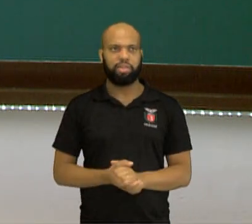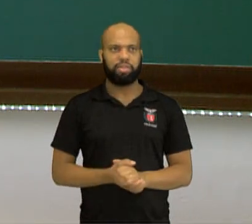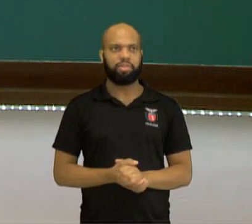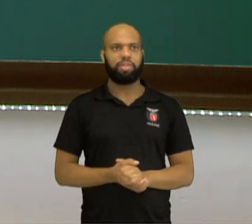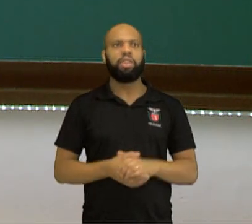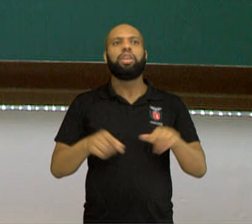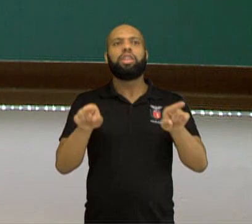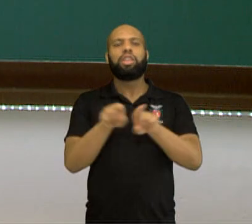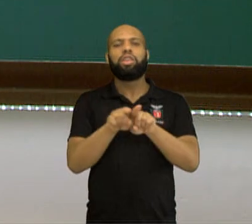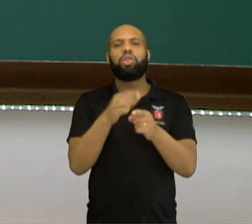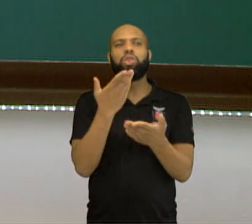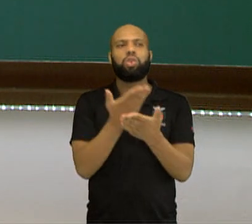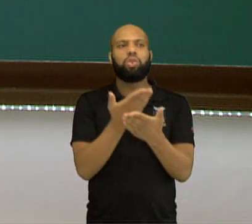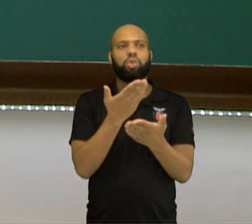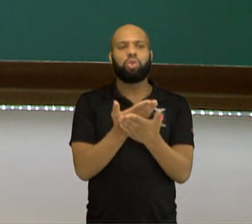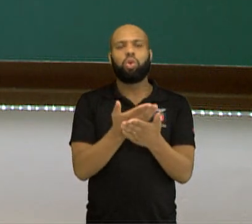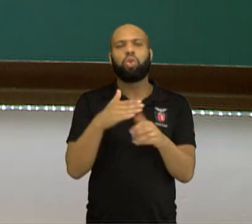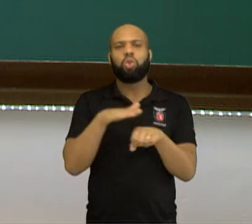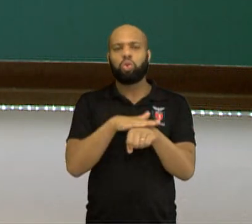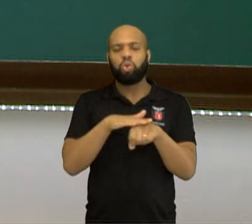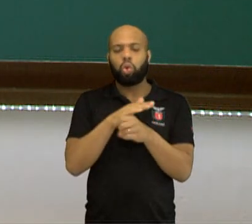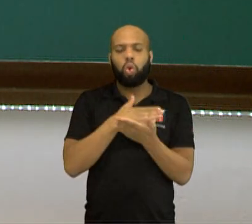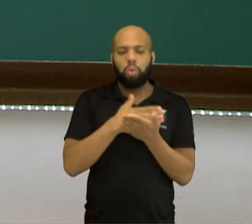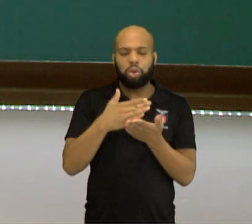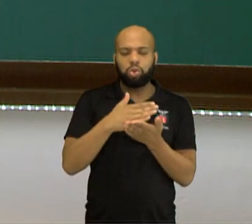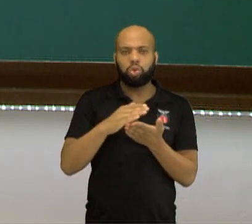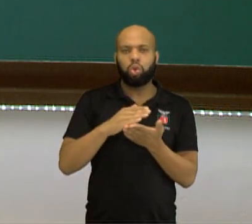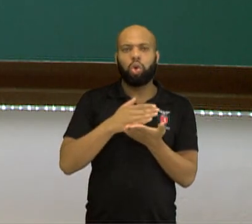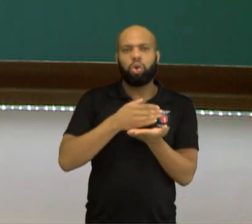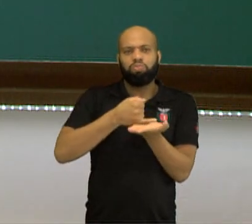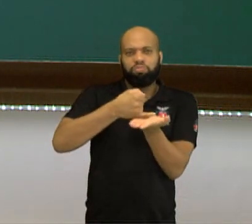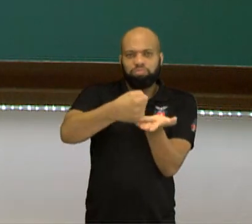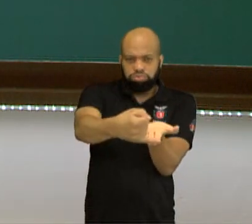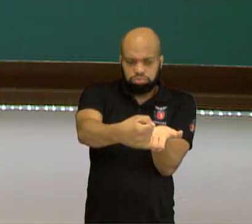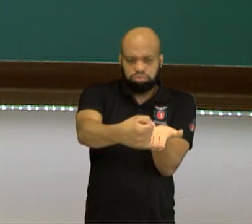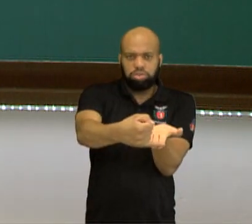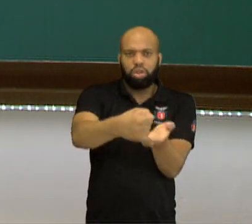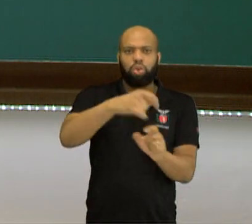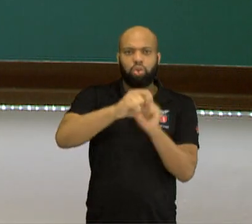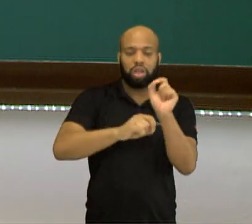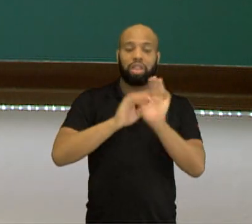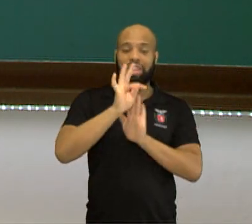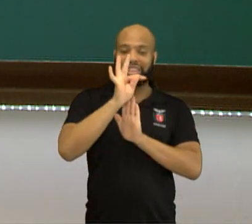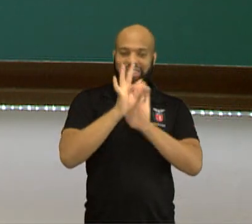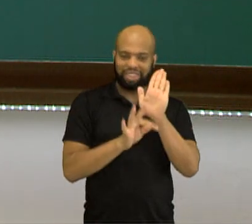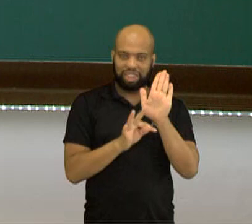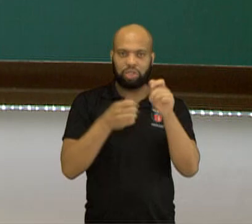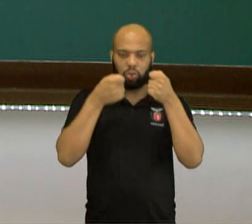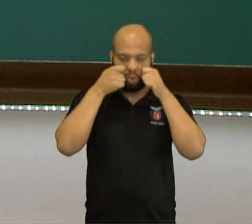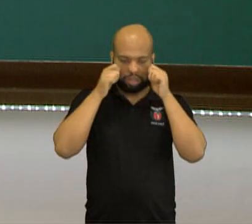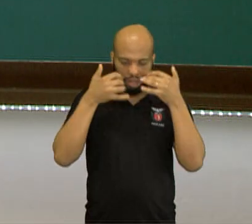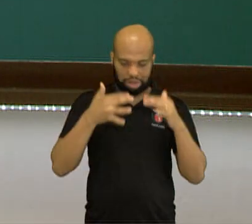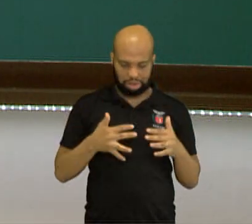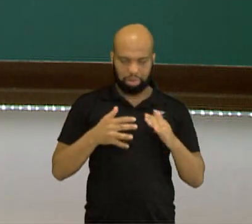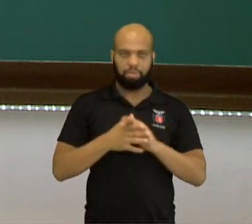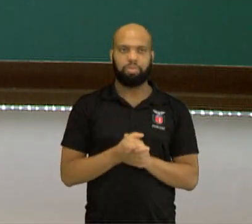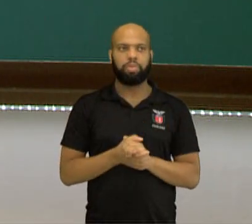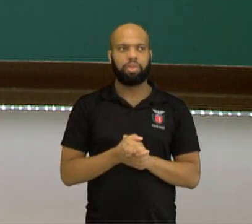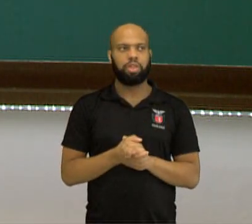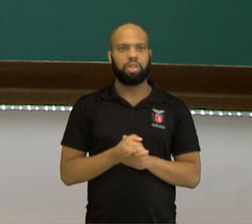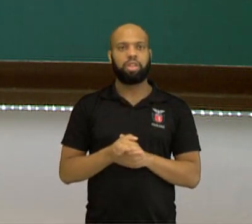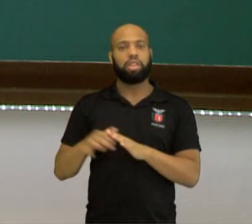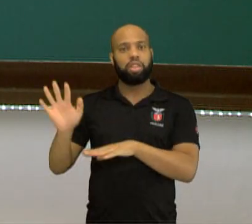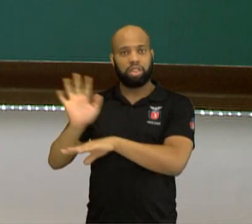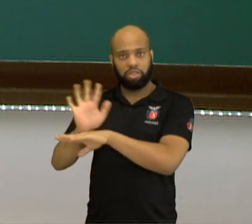E falamos também, né, conversamos sobre uma introdução ao texto dramático. Então,